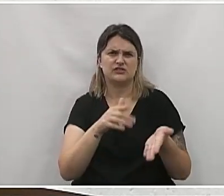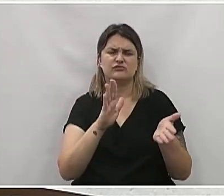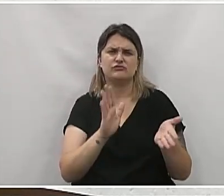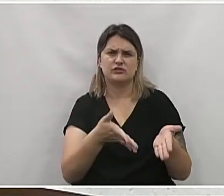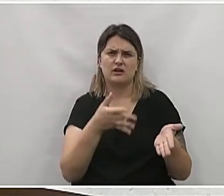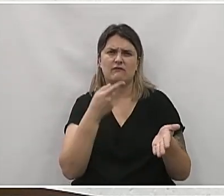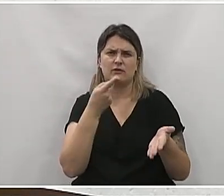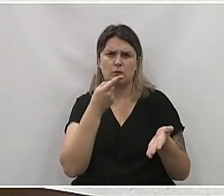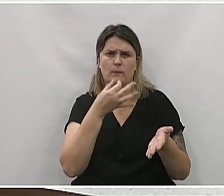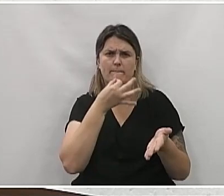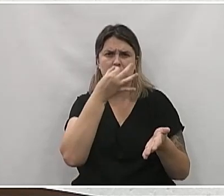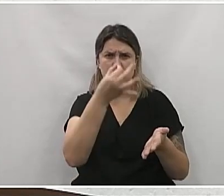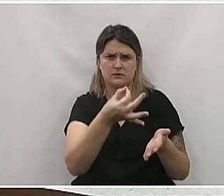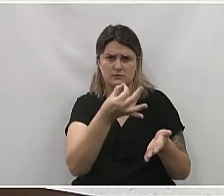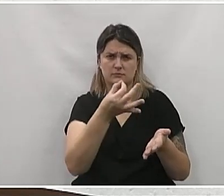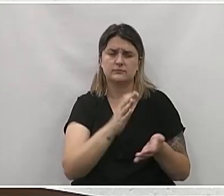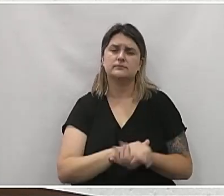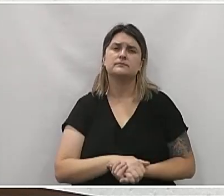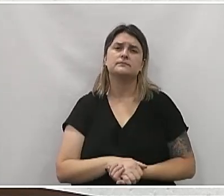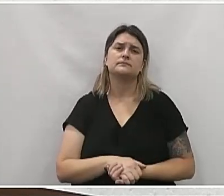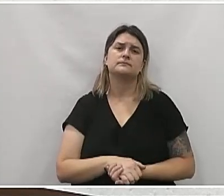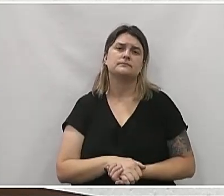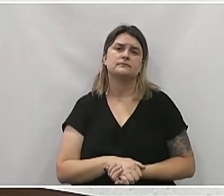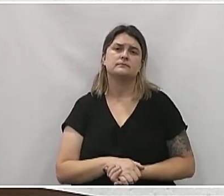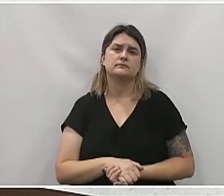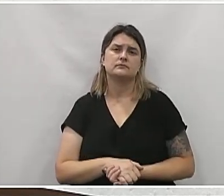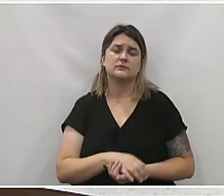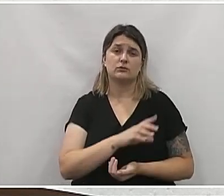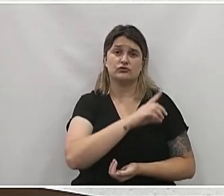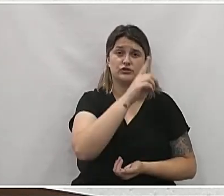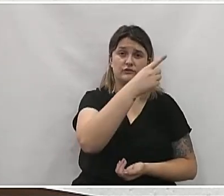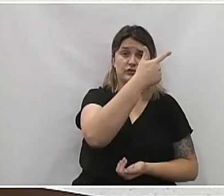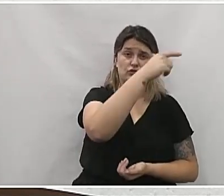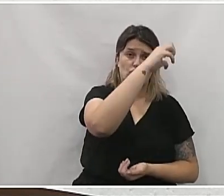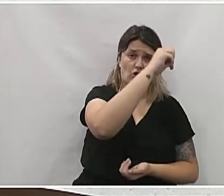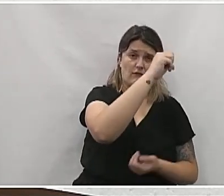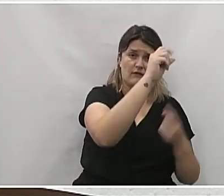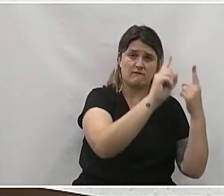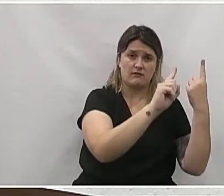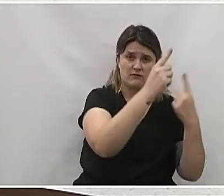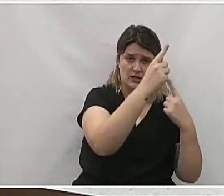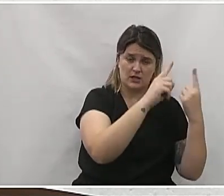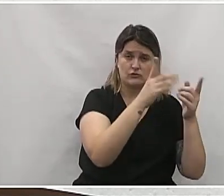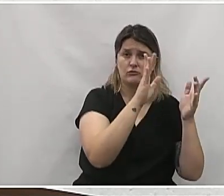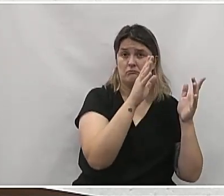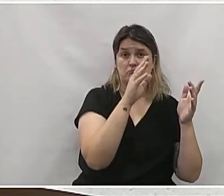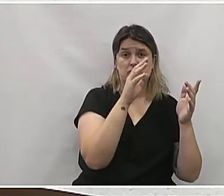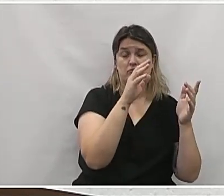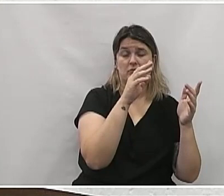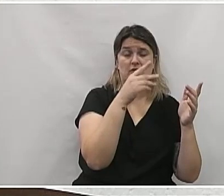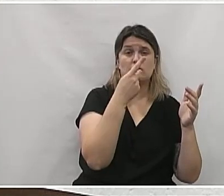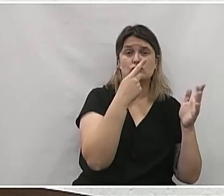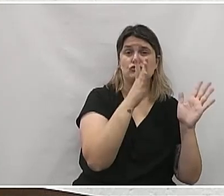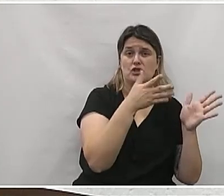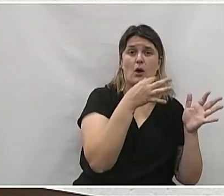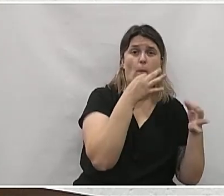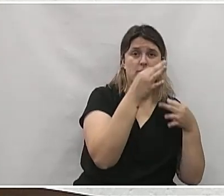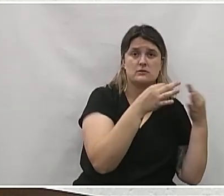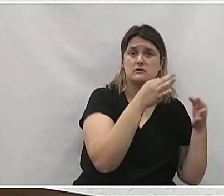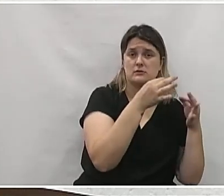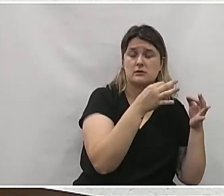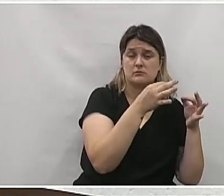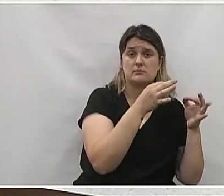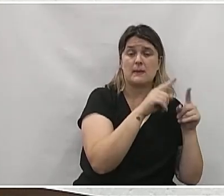se posicionado, segundo ele, desde o dia 29 de fevereiro, em relação ao parecer da